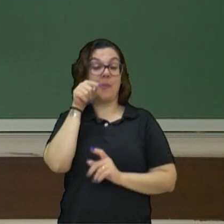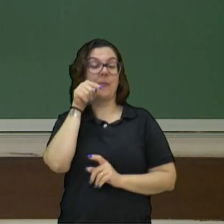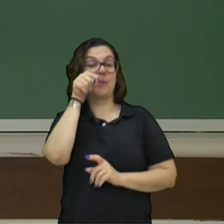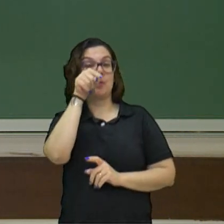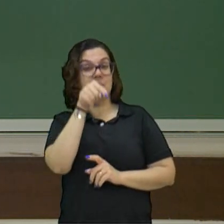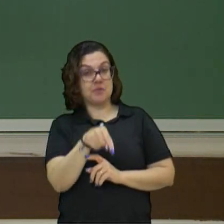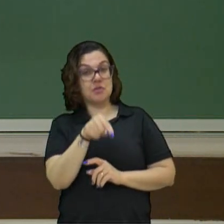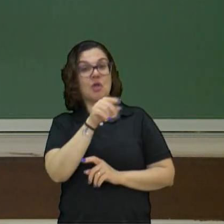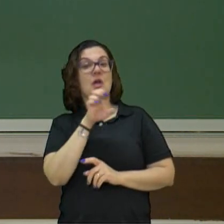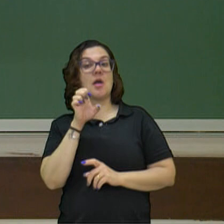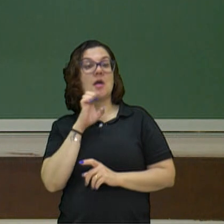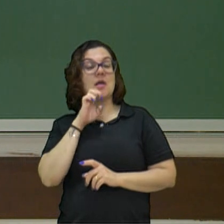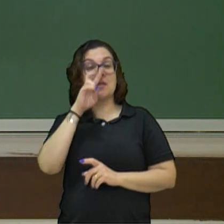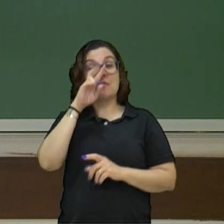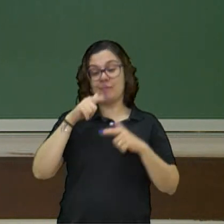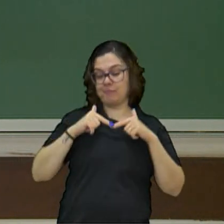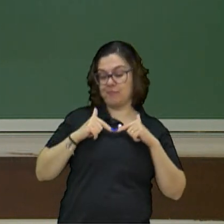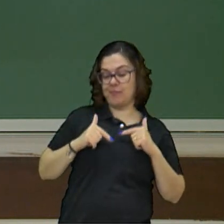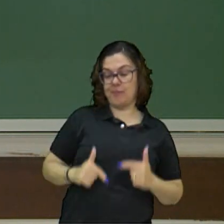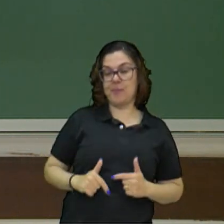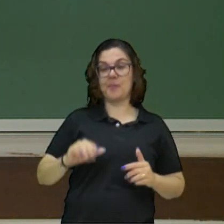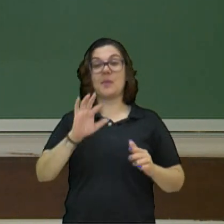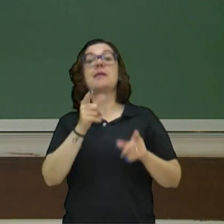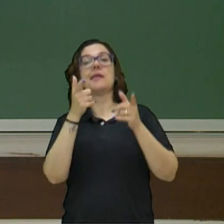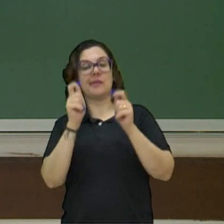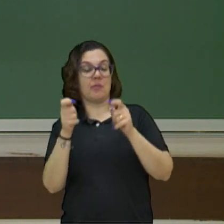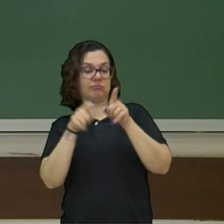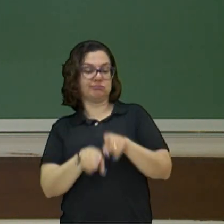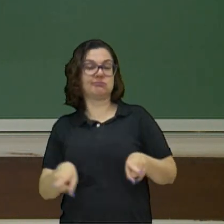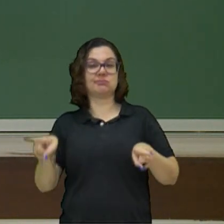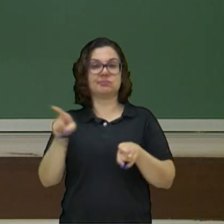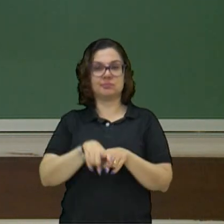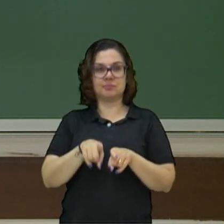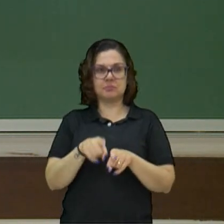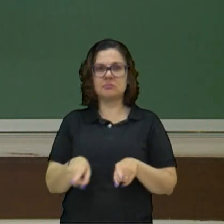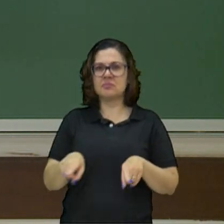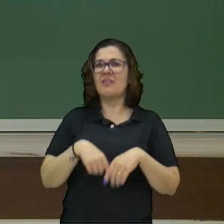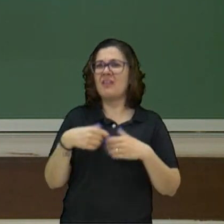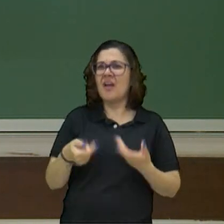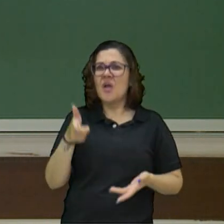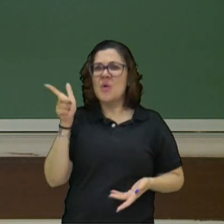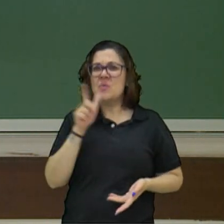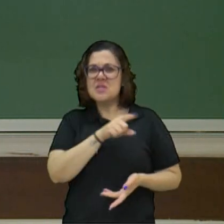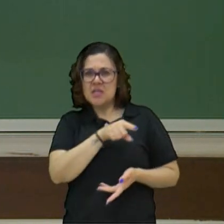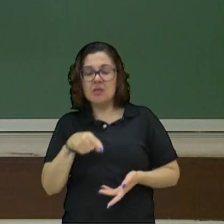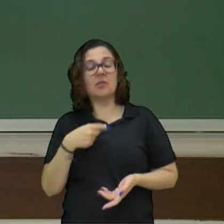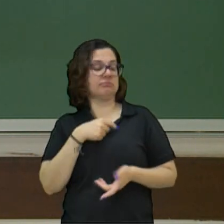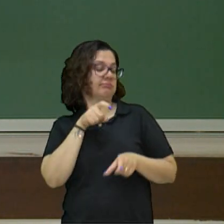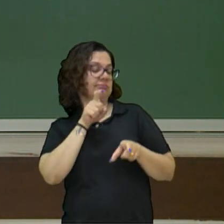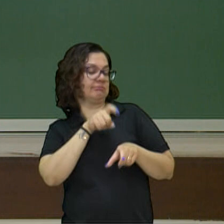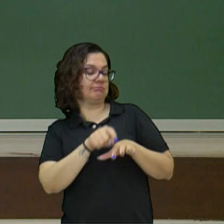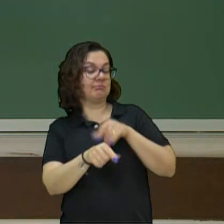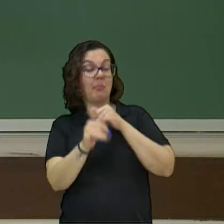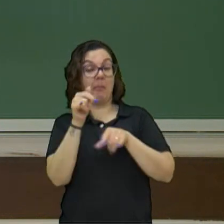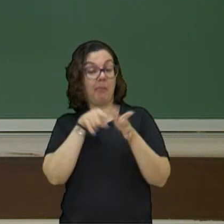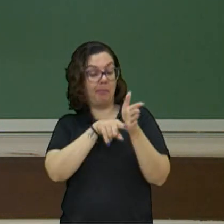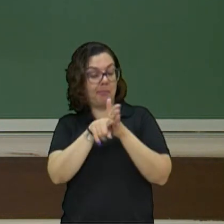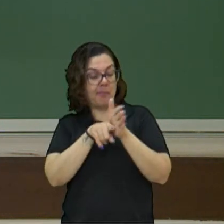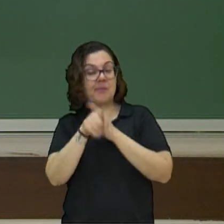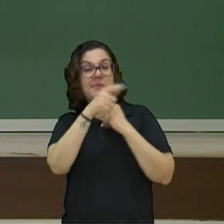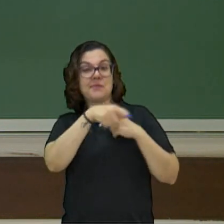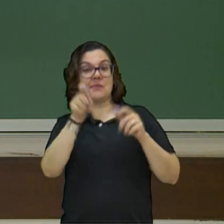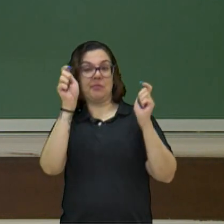que a gente é uma das energias limpas aquelas renováveis será que eles conseguirão vai lá dá uma pesquisada nesse eles atingiram